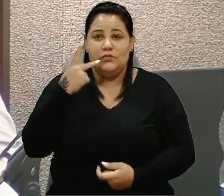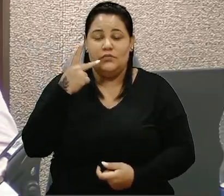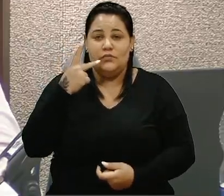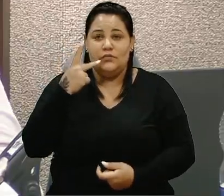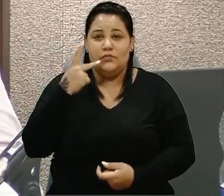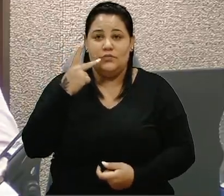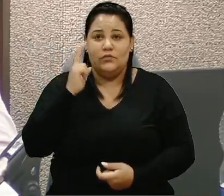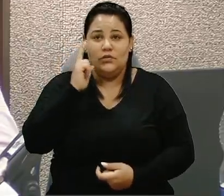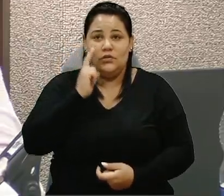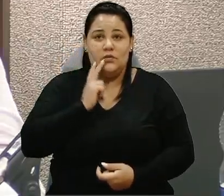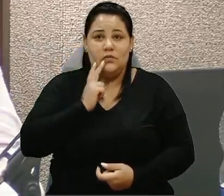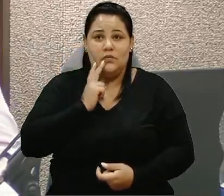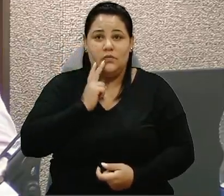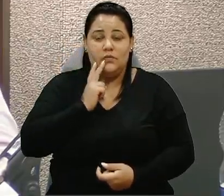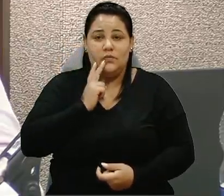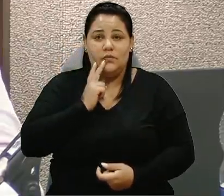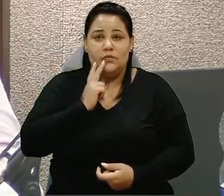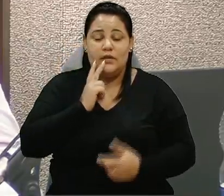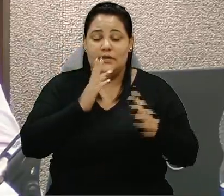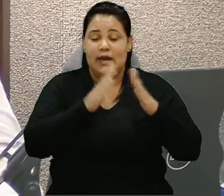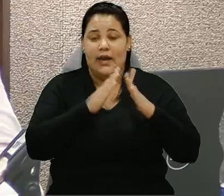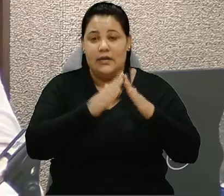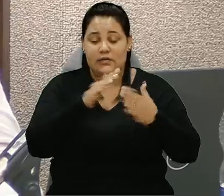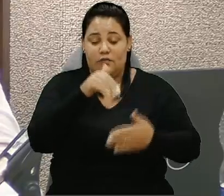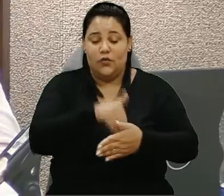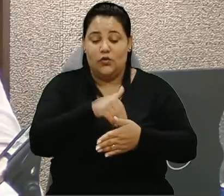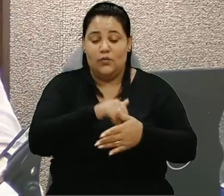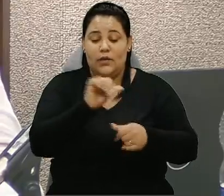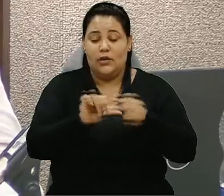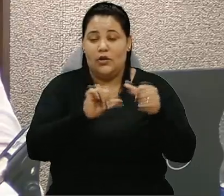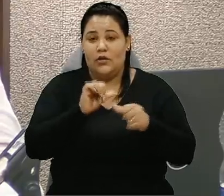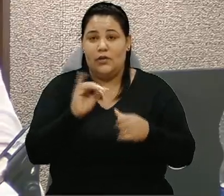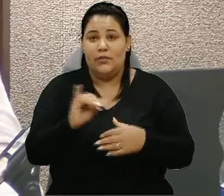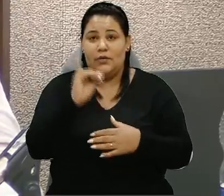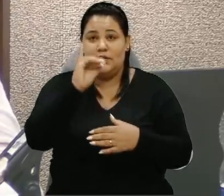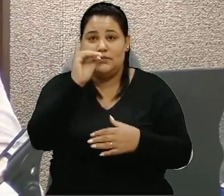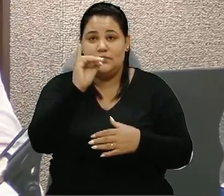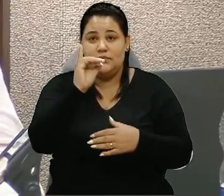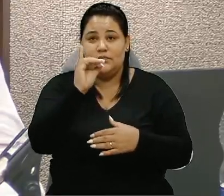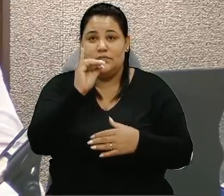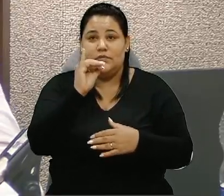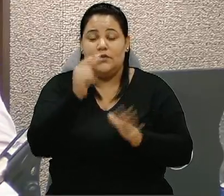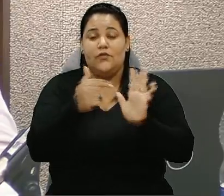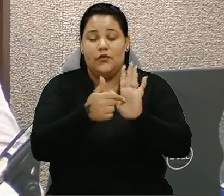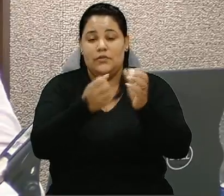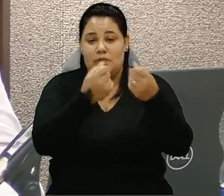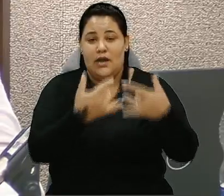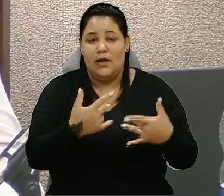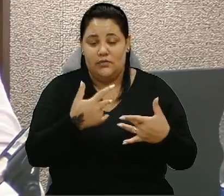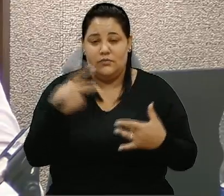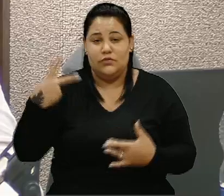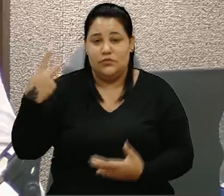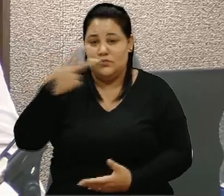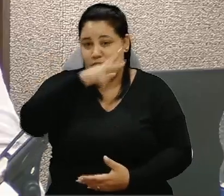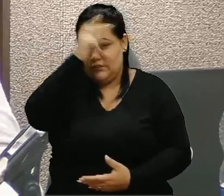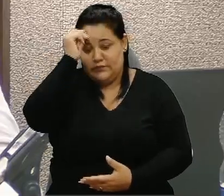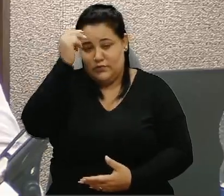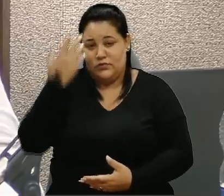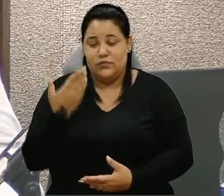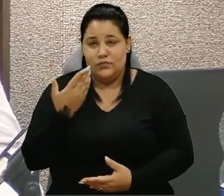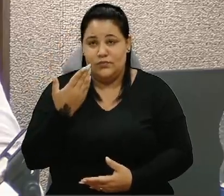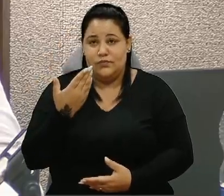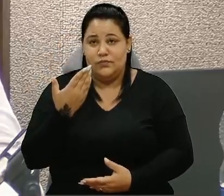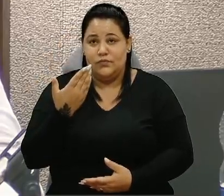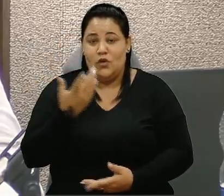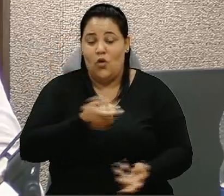casa votou uma alteração significativa, que foi passar para a competência do vice-prefeito o controle do setor